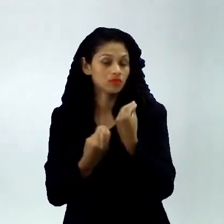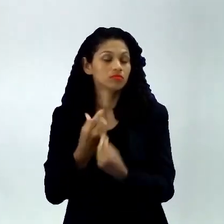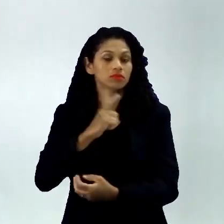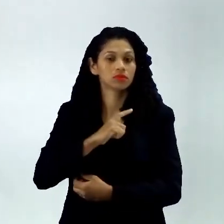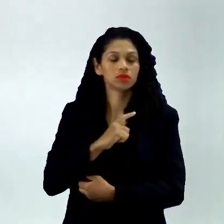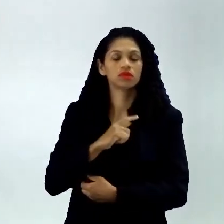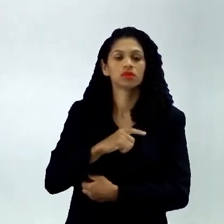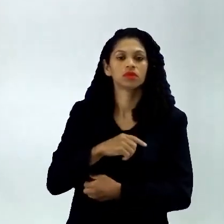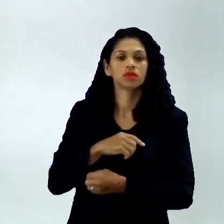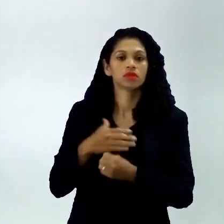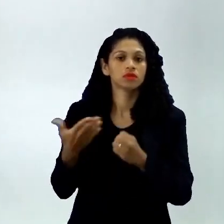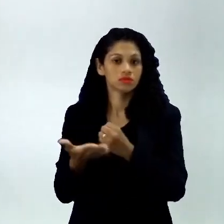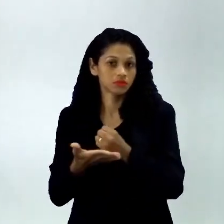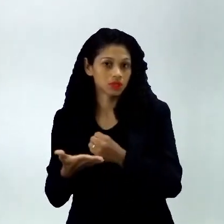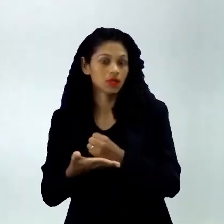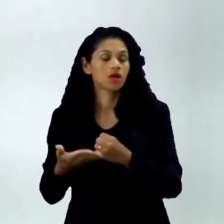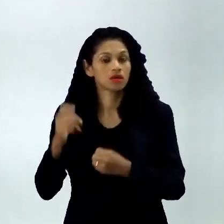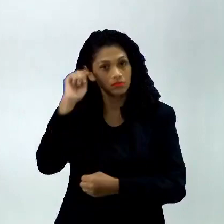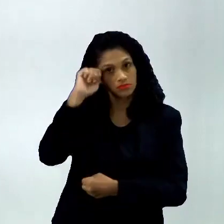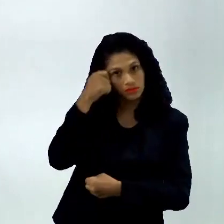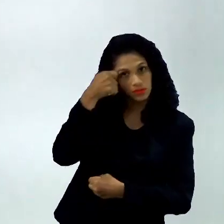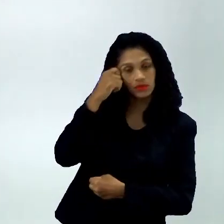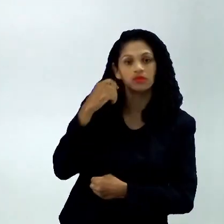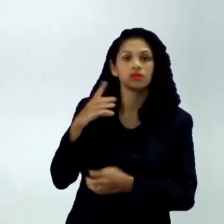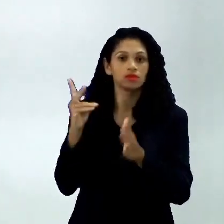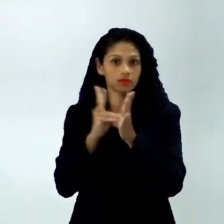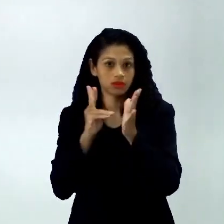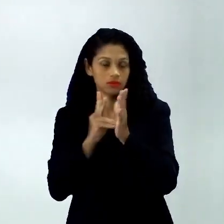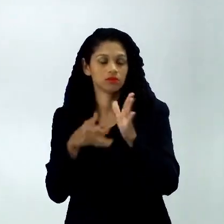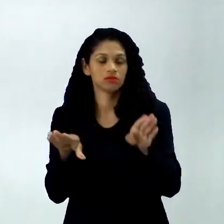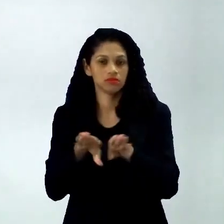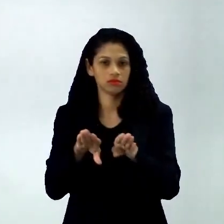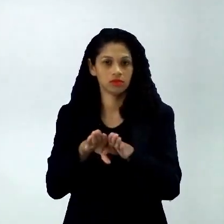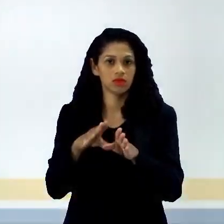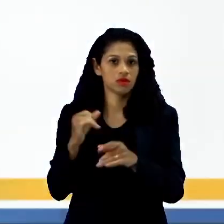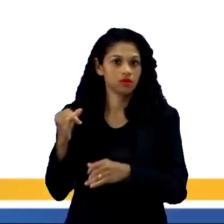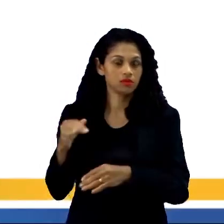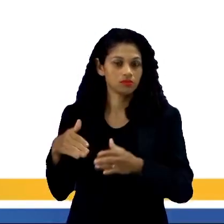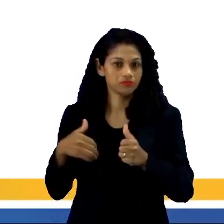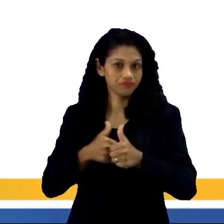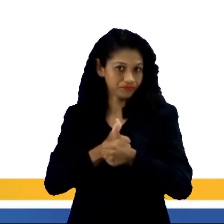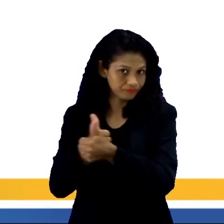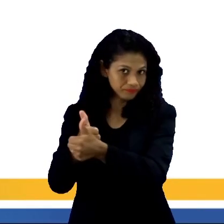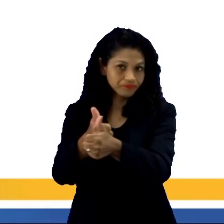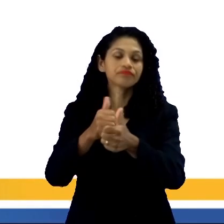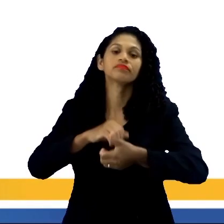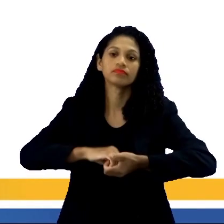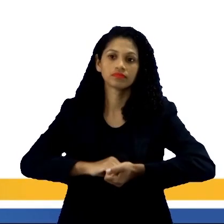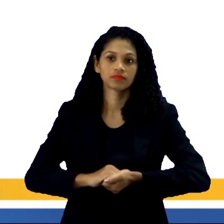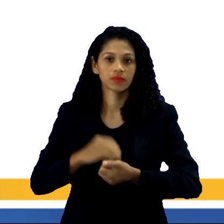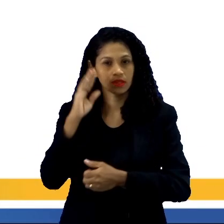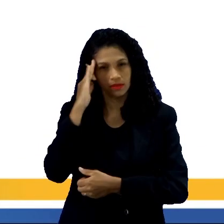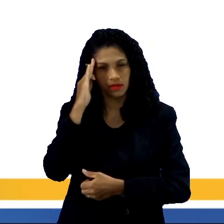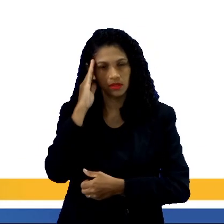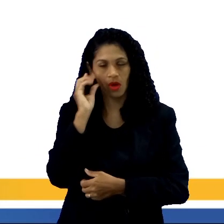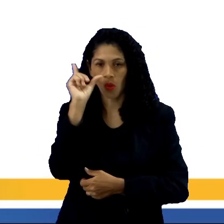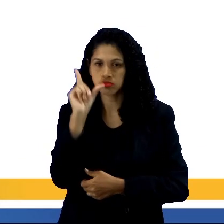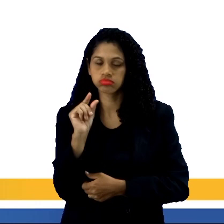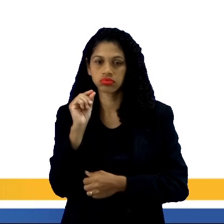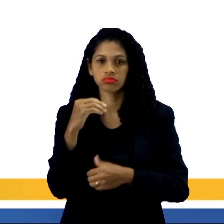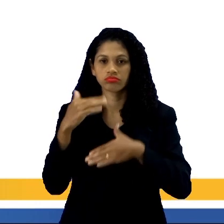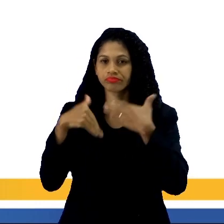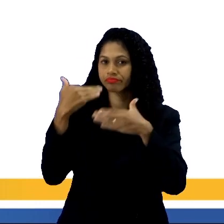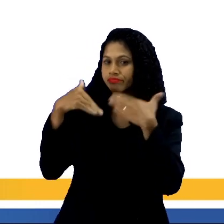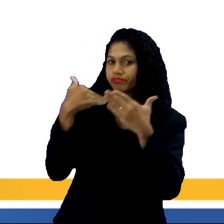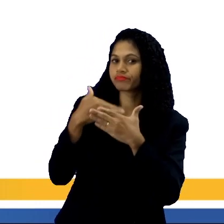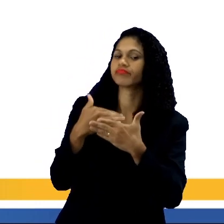e africana, esse vai ser o nosso principal direcionamento para entender esse saber, tranquilo? Então, vamos seguir e entender um pouco da construção